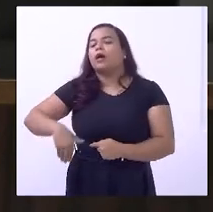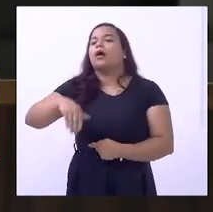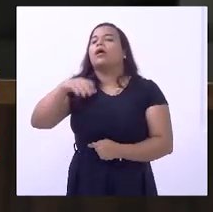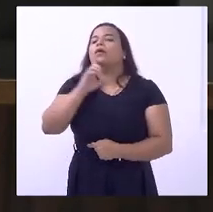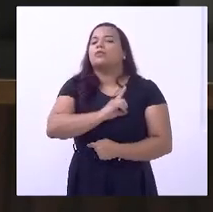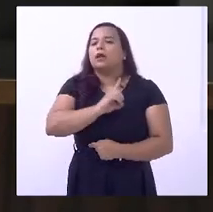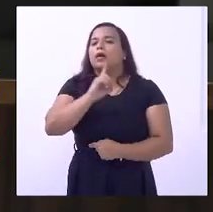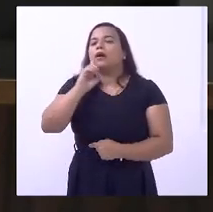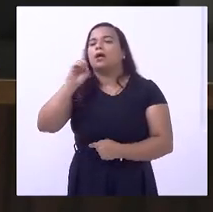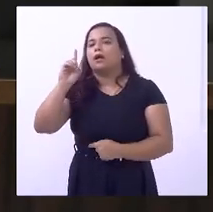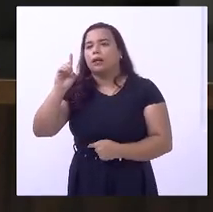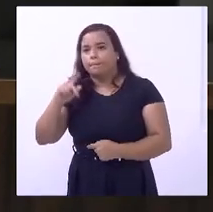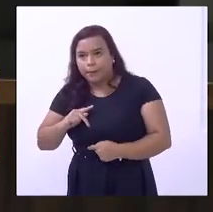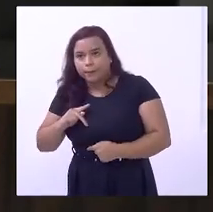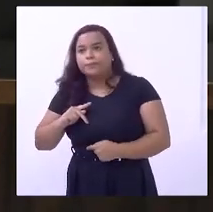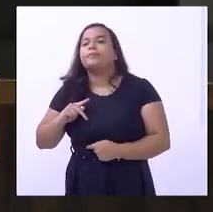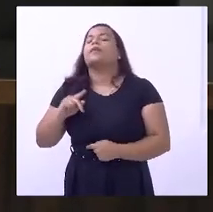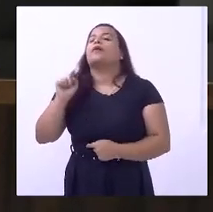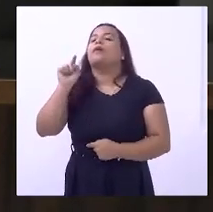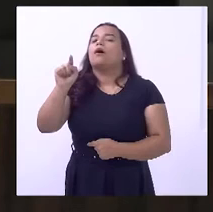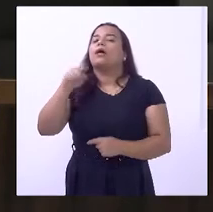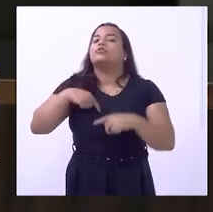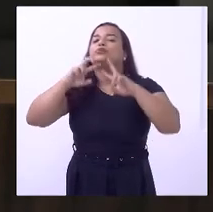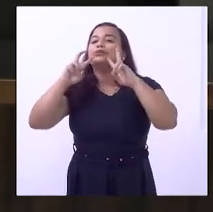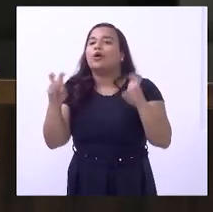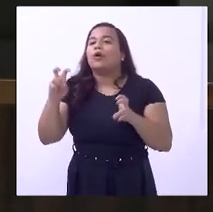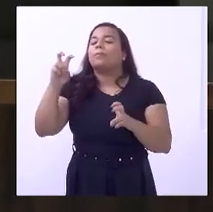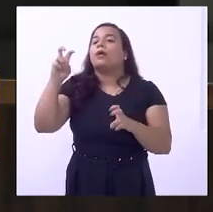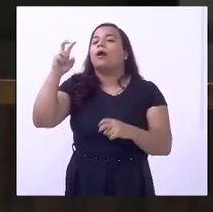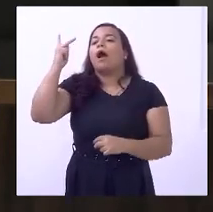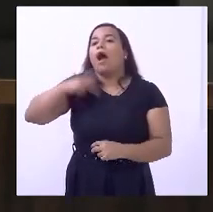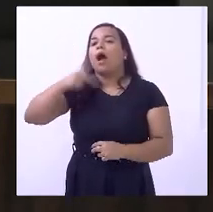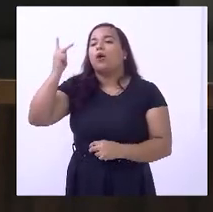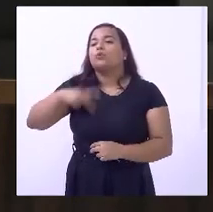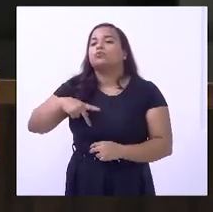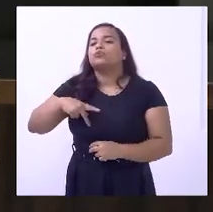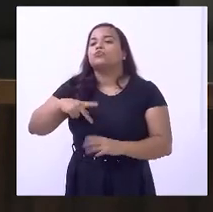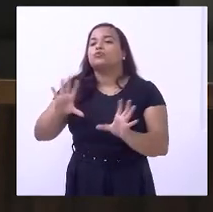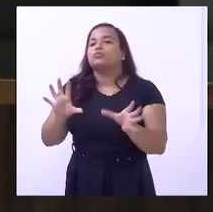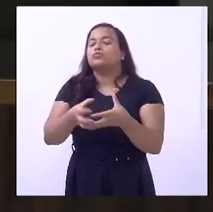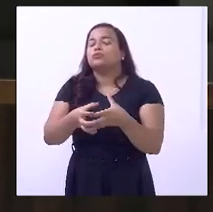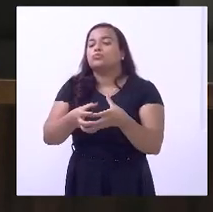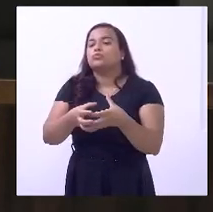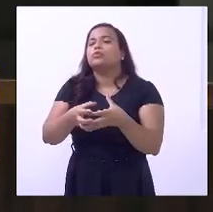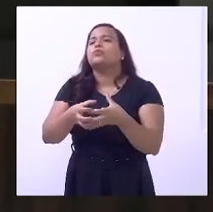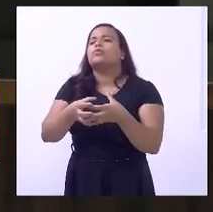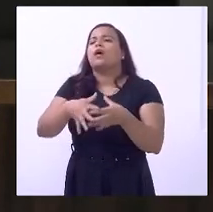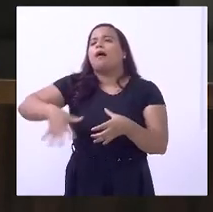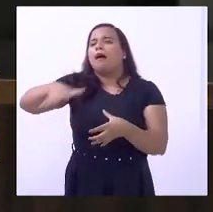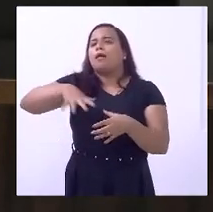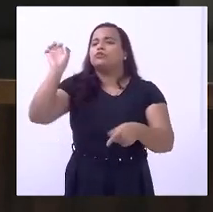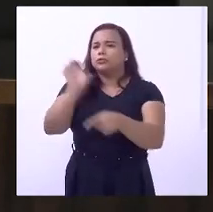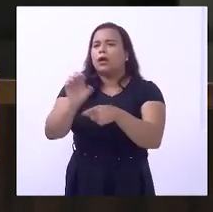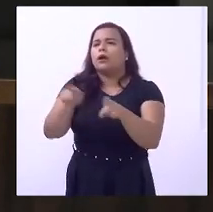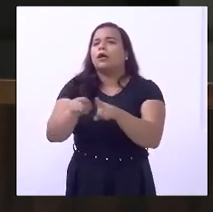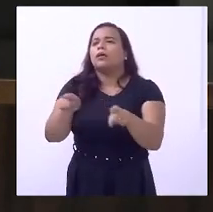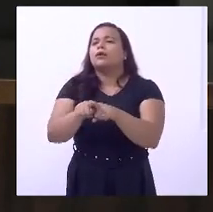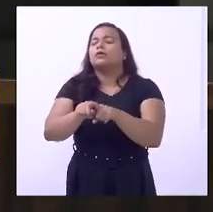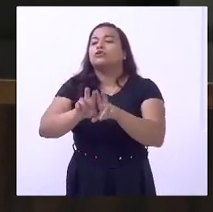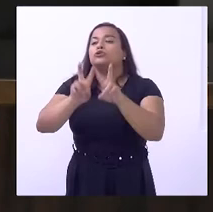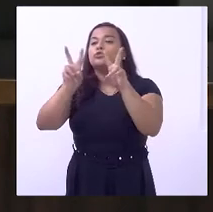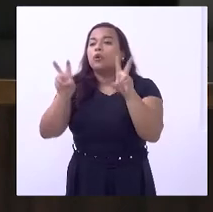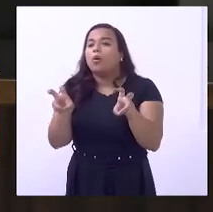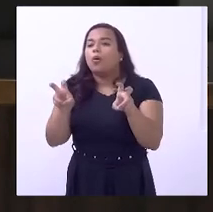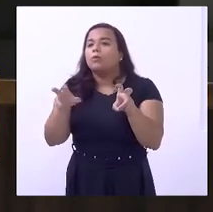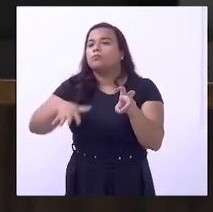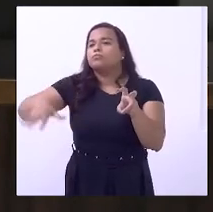de 22, que dispõe sobre a autocomposição no âmbito estadual e sobre a Câmara Administrativa de Soluções de